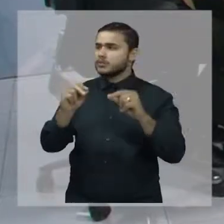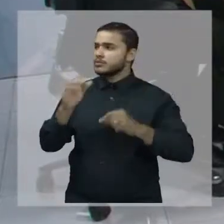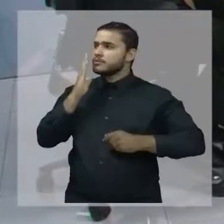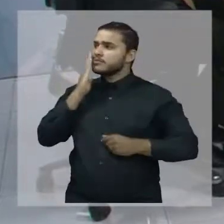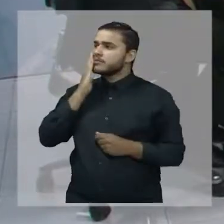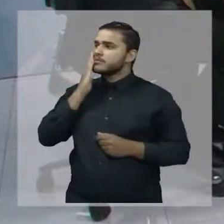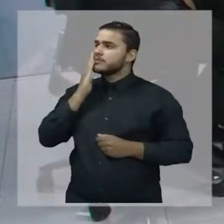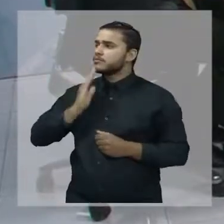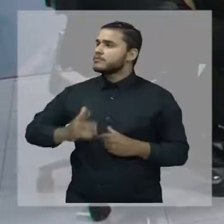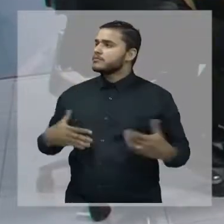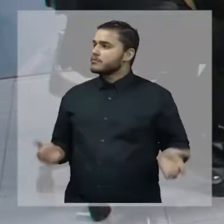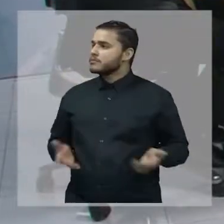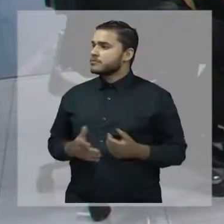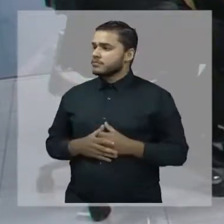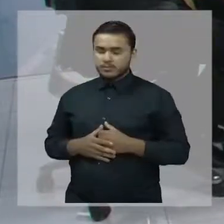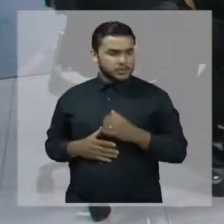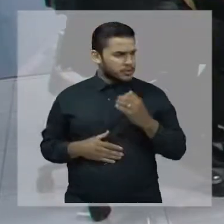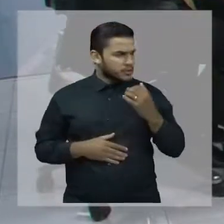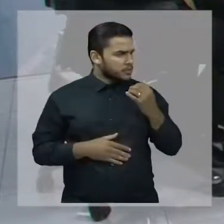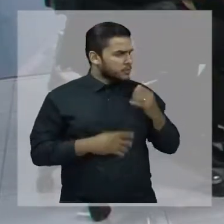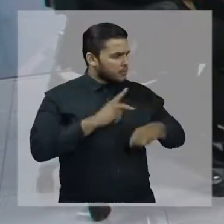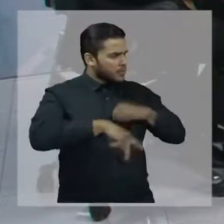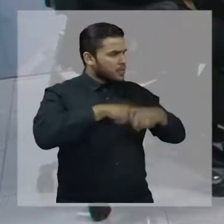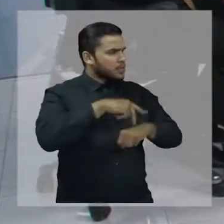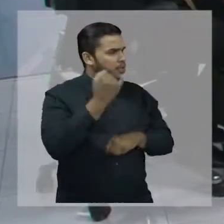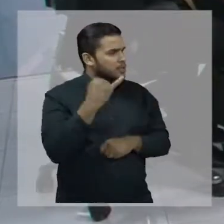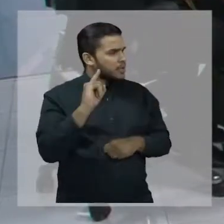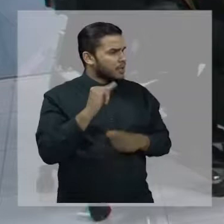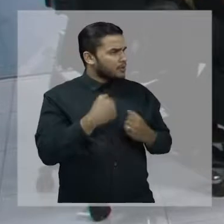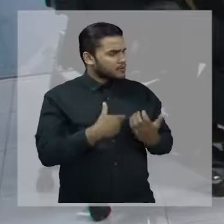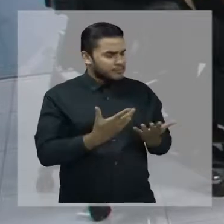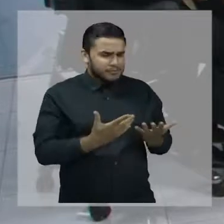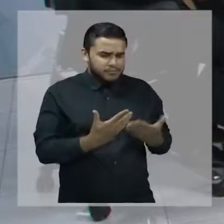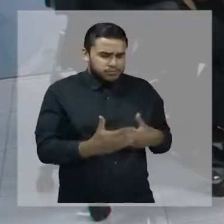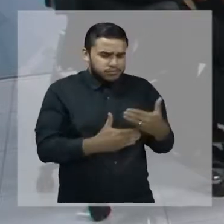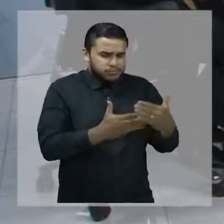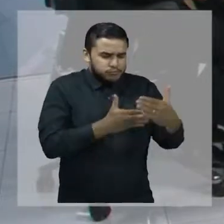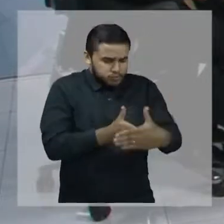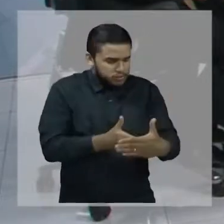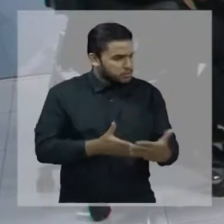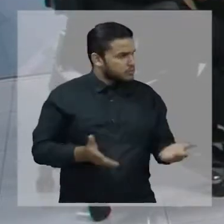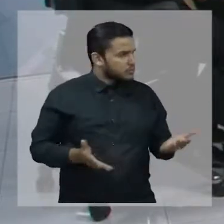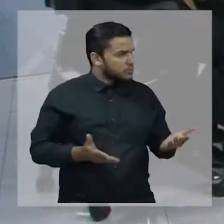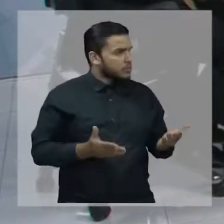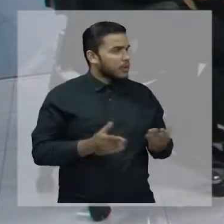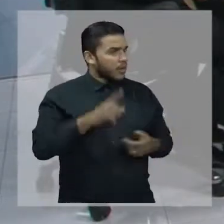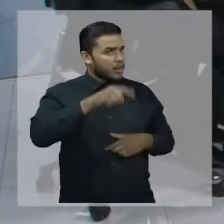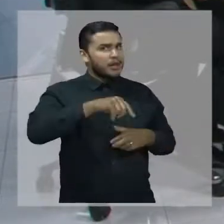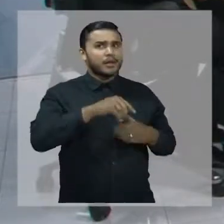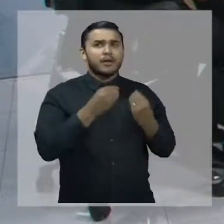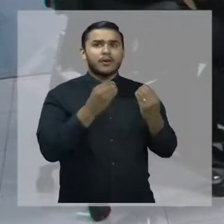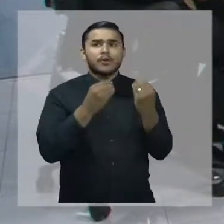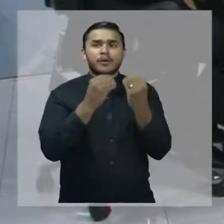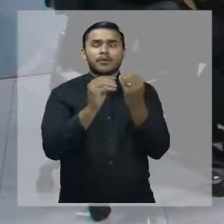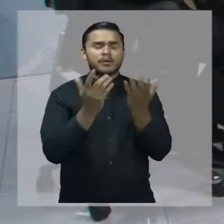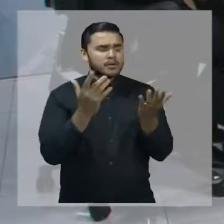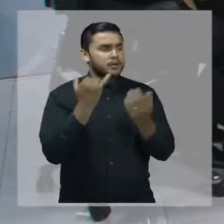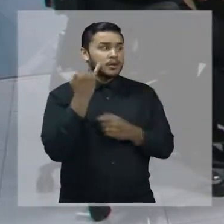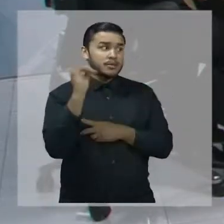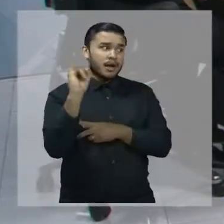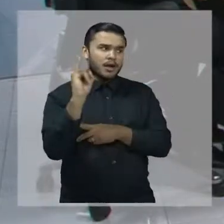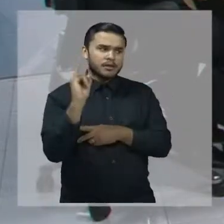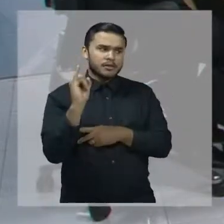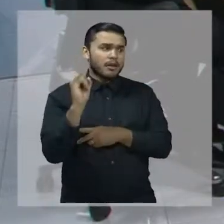tornar subdesenvolvido. Primeiro na história do mundo. A Itália começou a quebrar, entre outras coisas, por conta da Operação Manipulite,